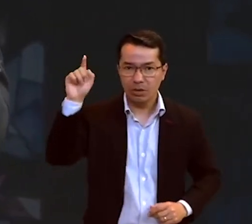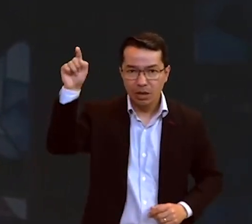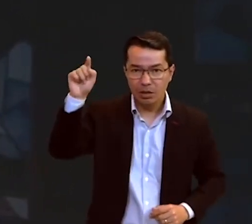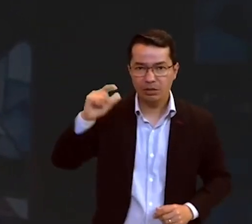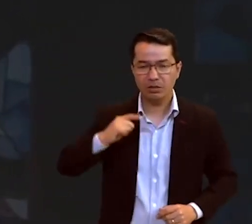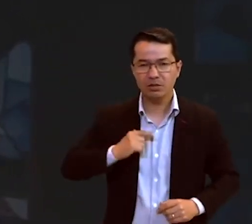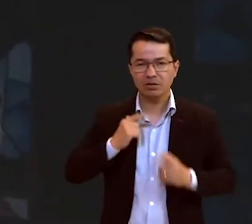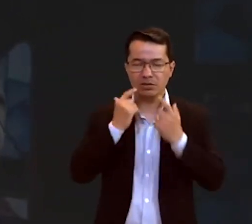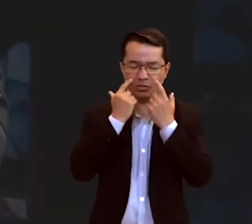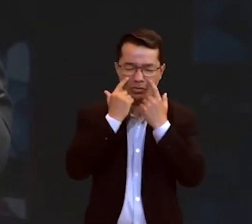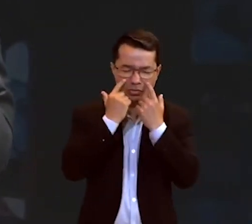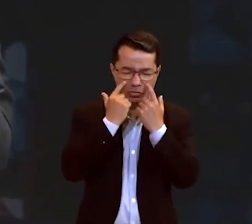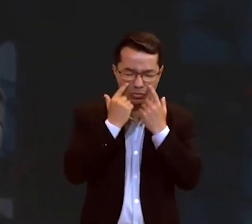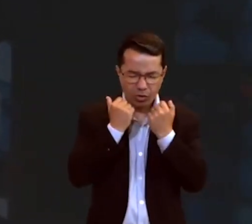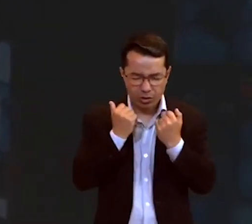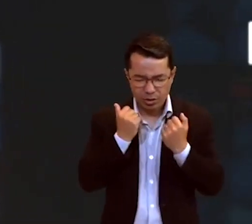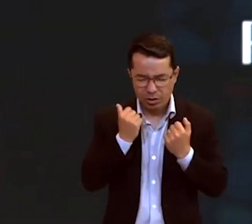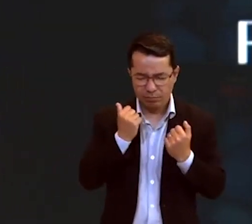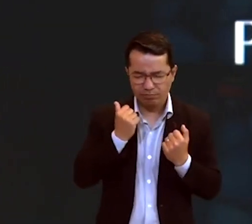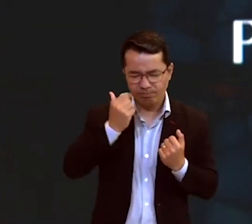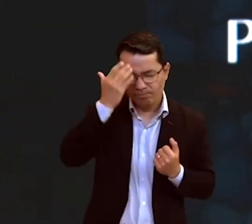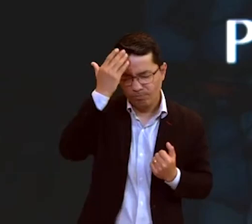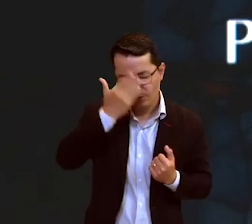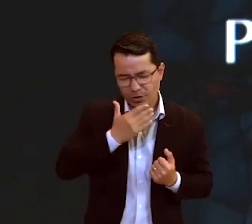Eu chorei diante de Deus.